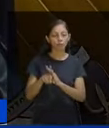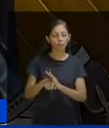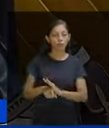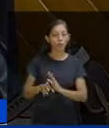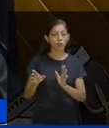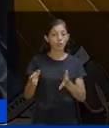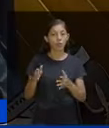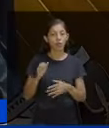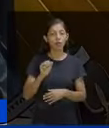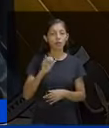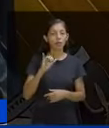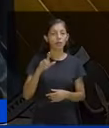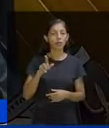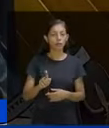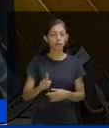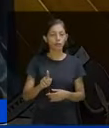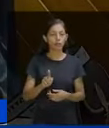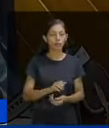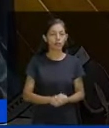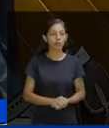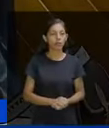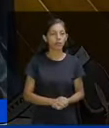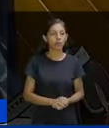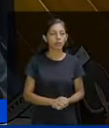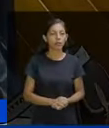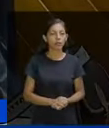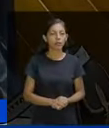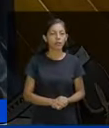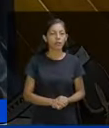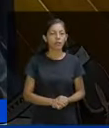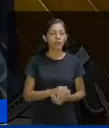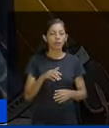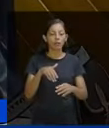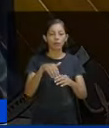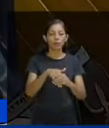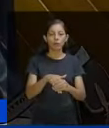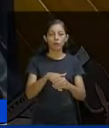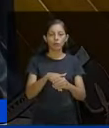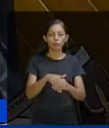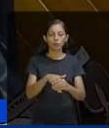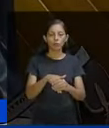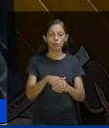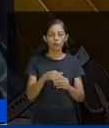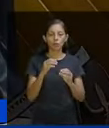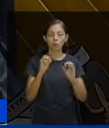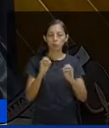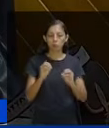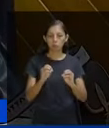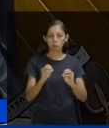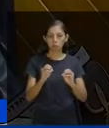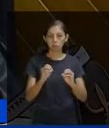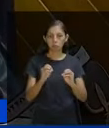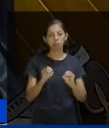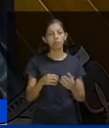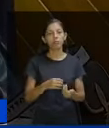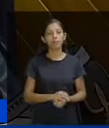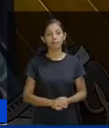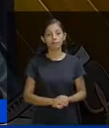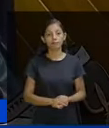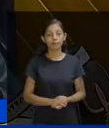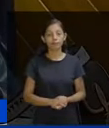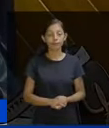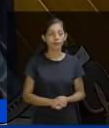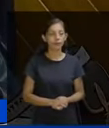eleitoral, a AIGE, e a linha C, a nulidade dos votos obtidos pelo partido com a recontagem